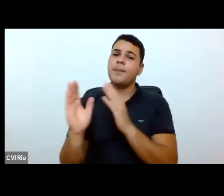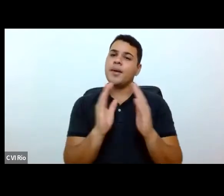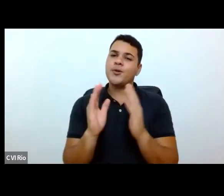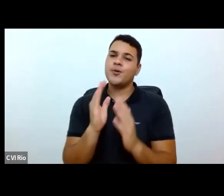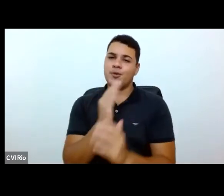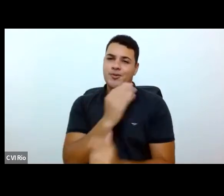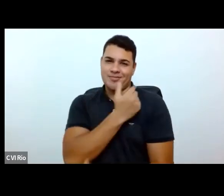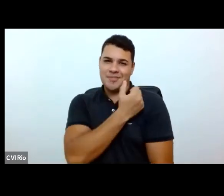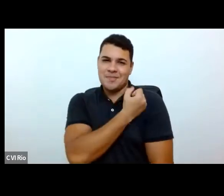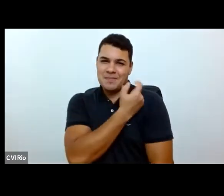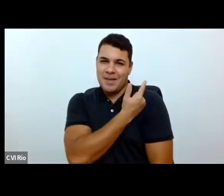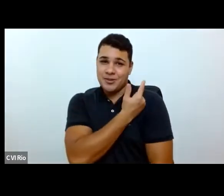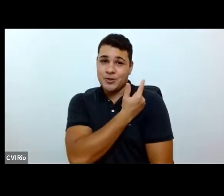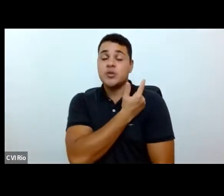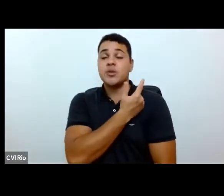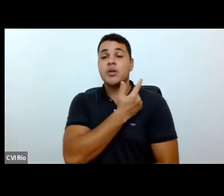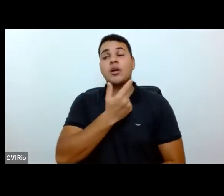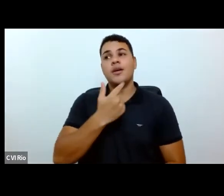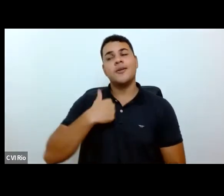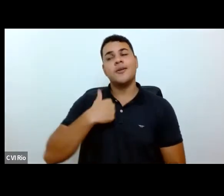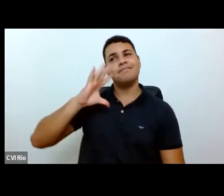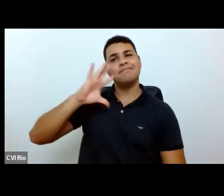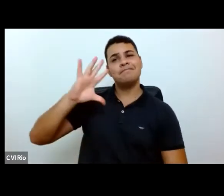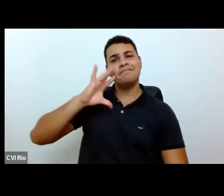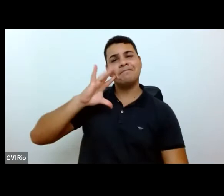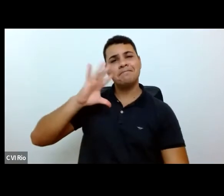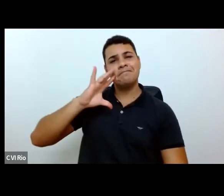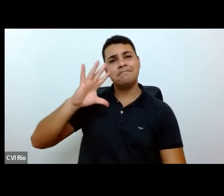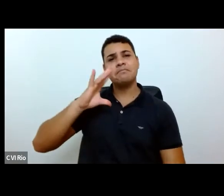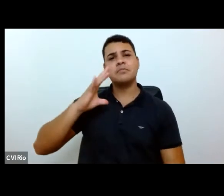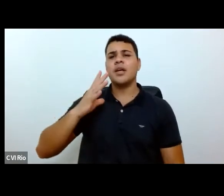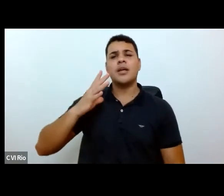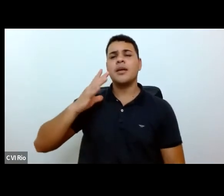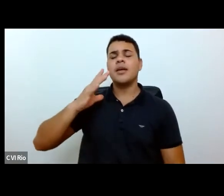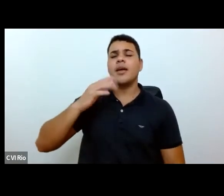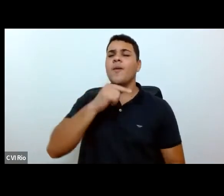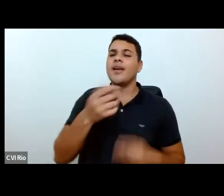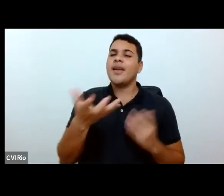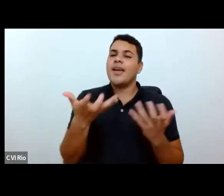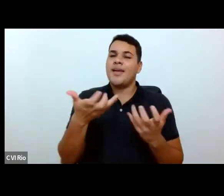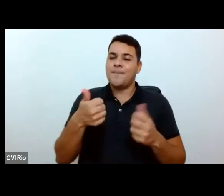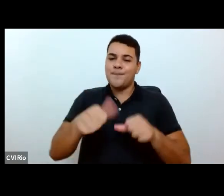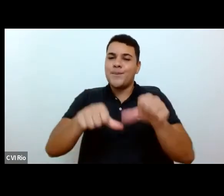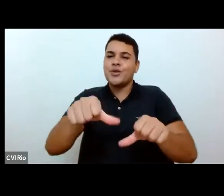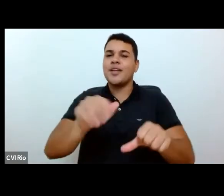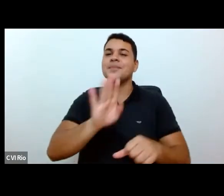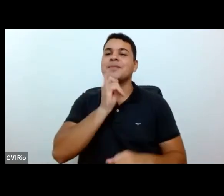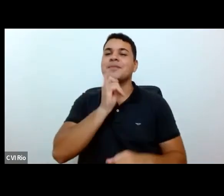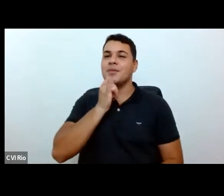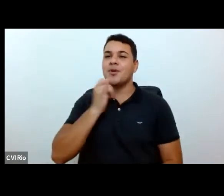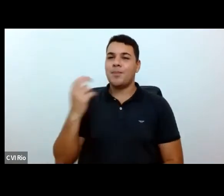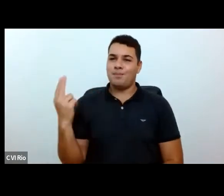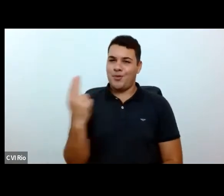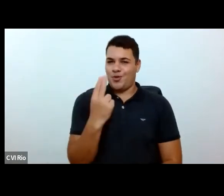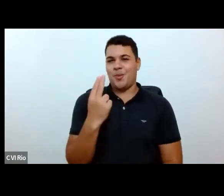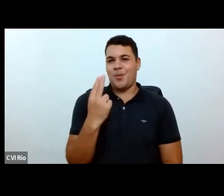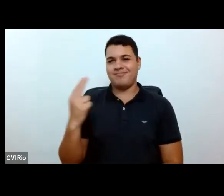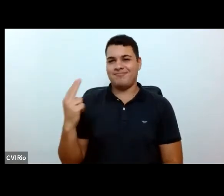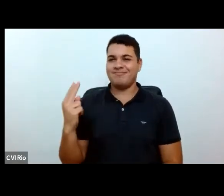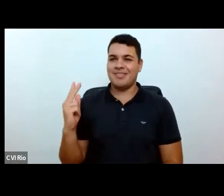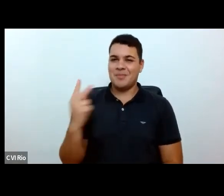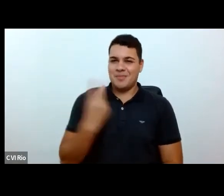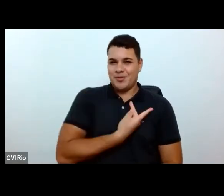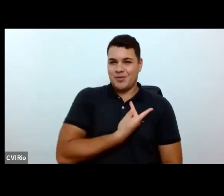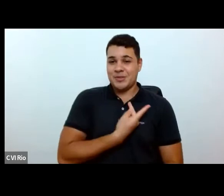decisivo. Eu me vi já no debate do nome social, do uso do banheiro, olha aí, gente, né, coisas medievais,